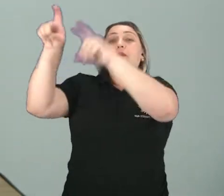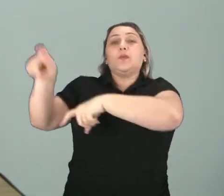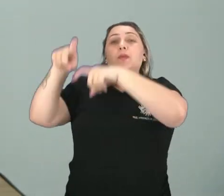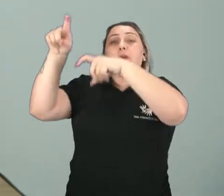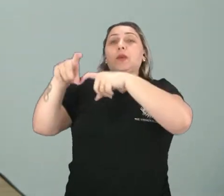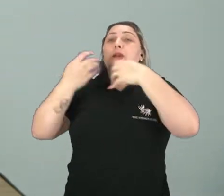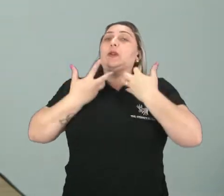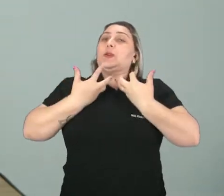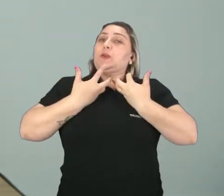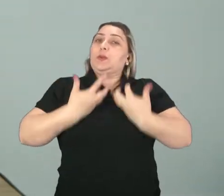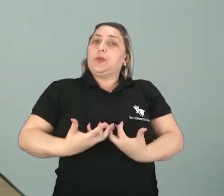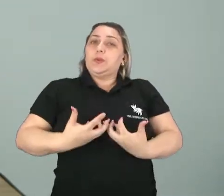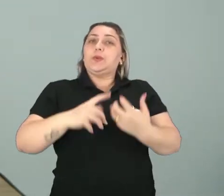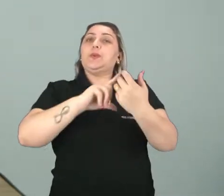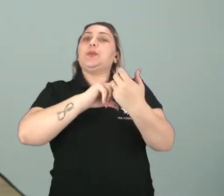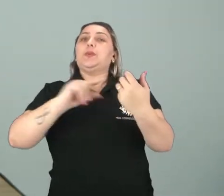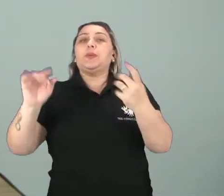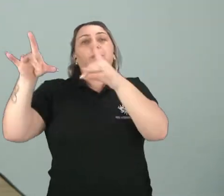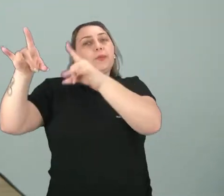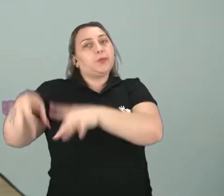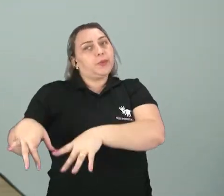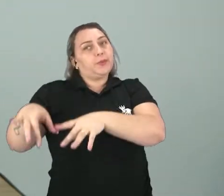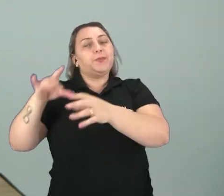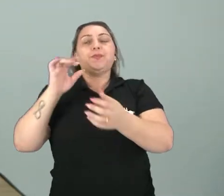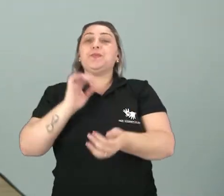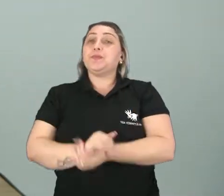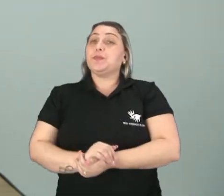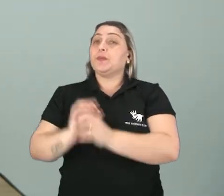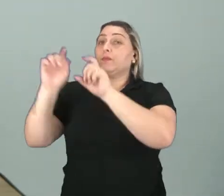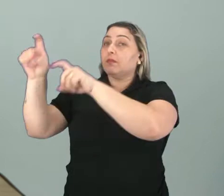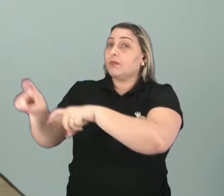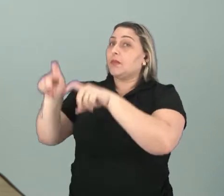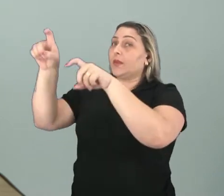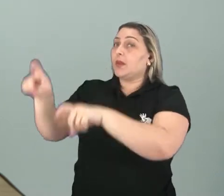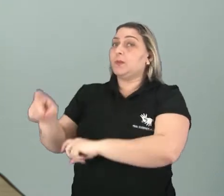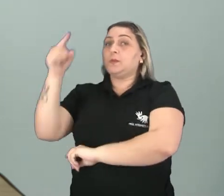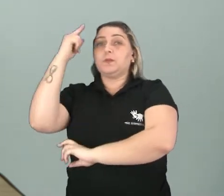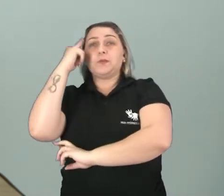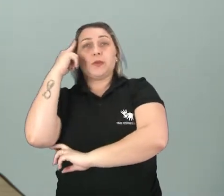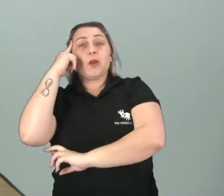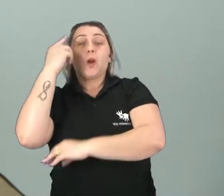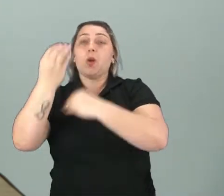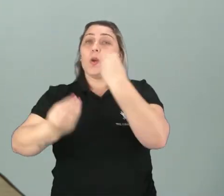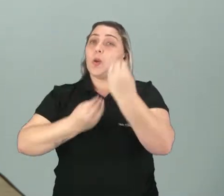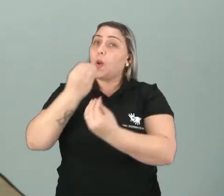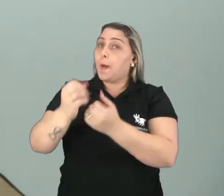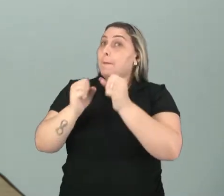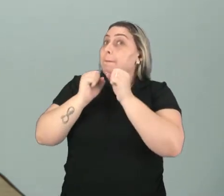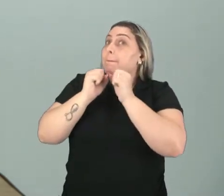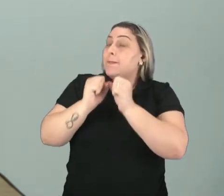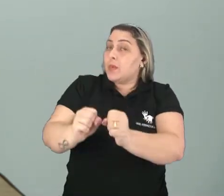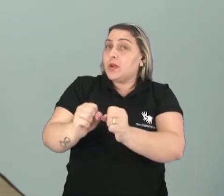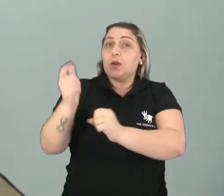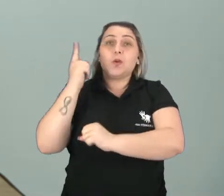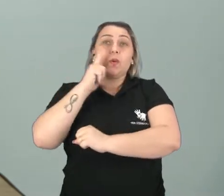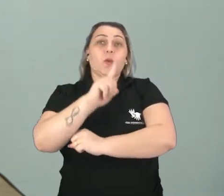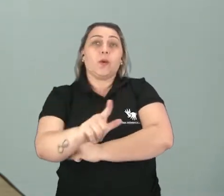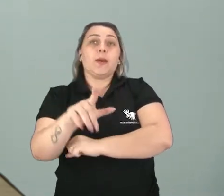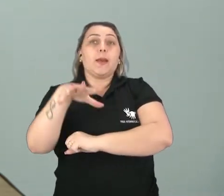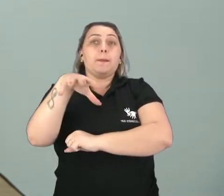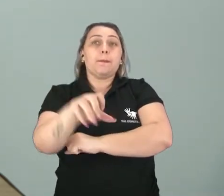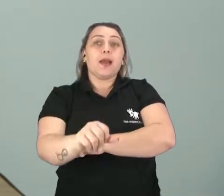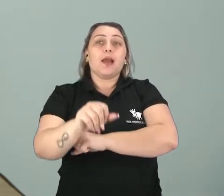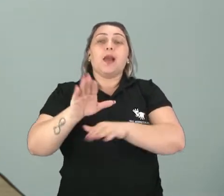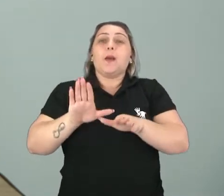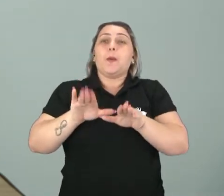fazendeiro se cansasse e saísse de lá. O fazendeiro ficou pensando como que ele poderia conseguir